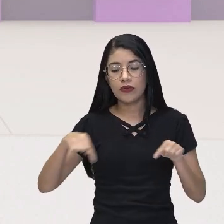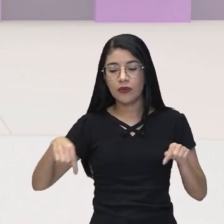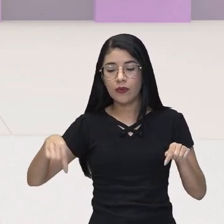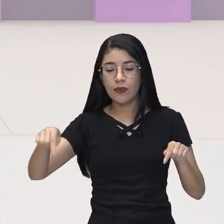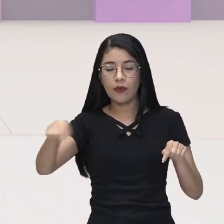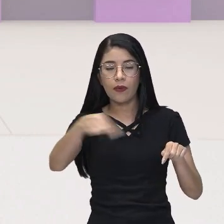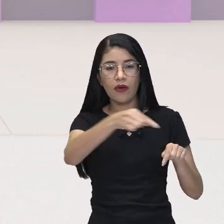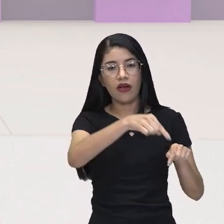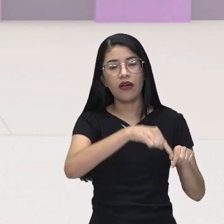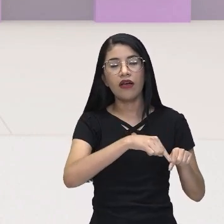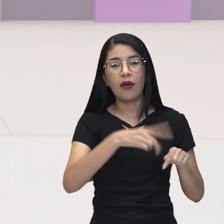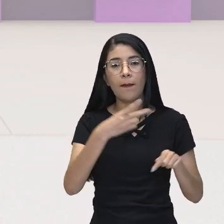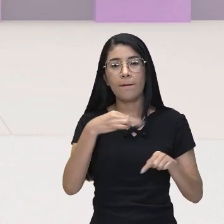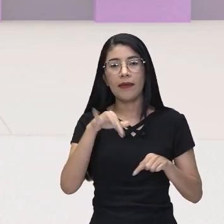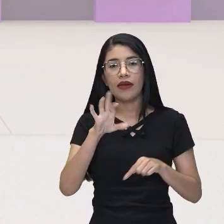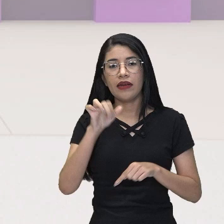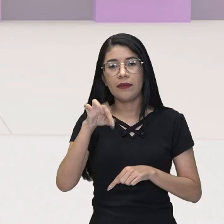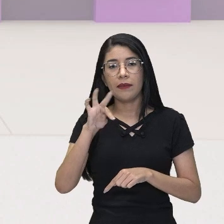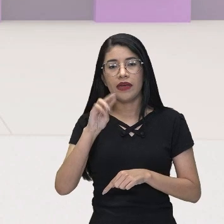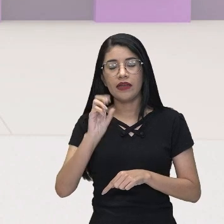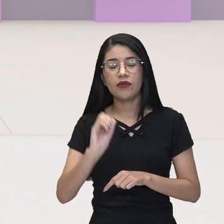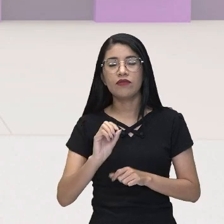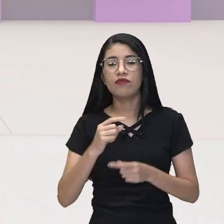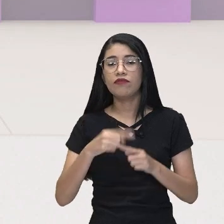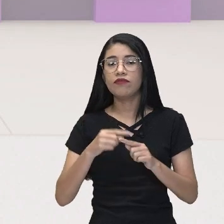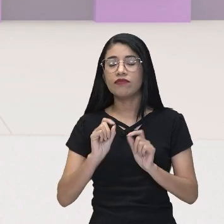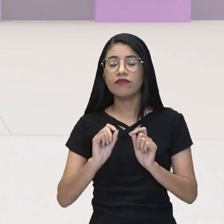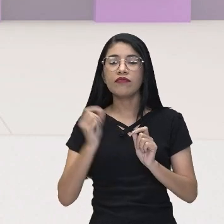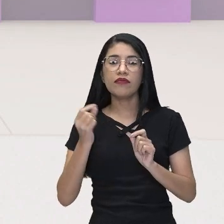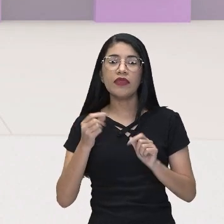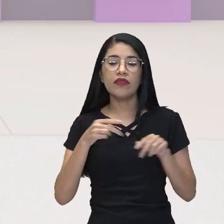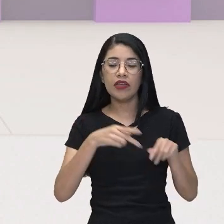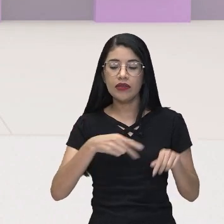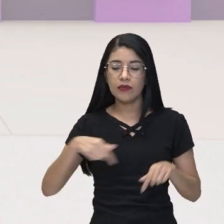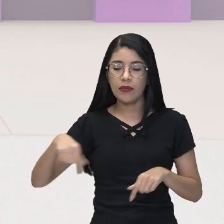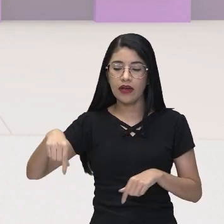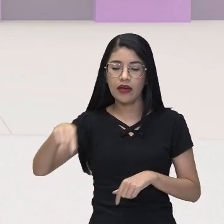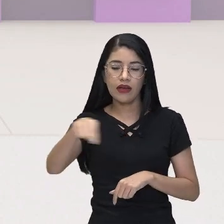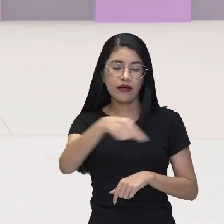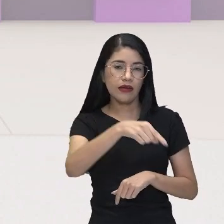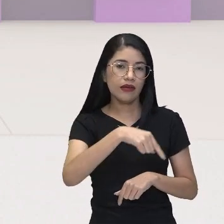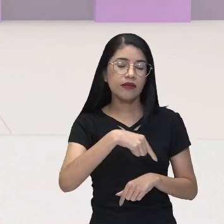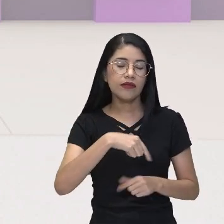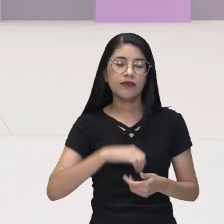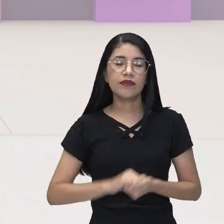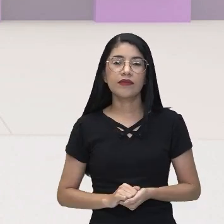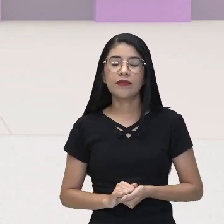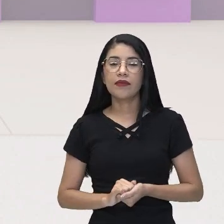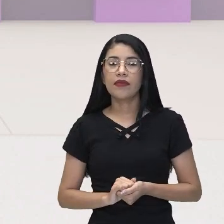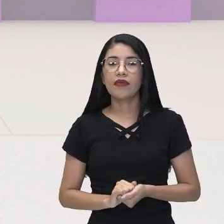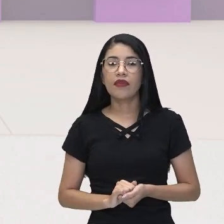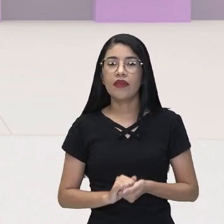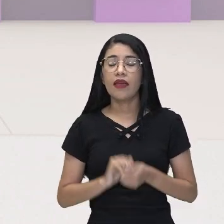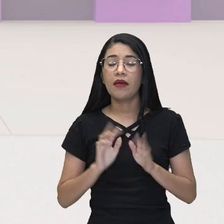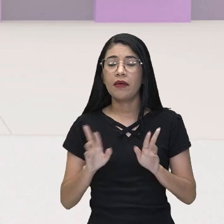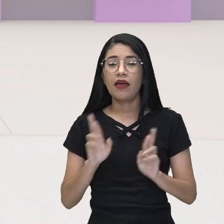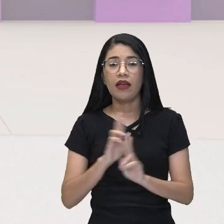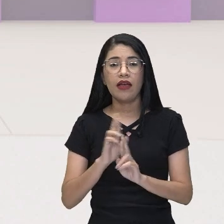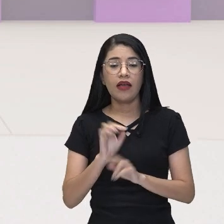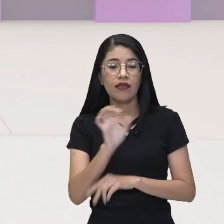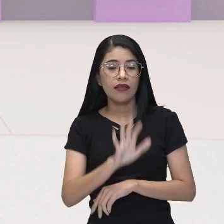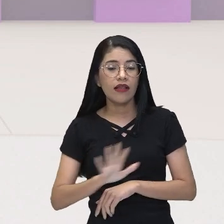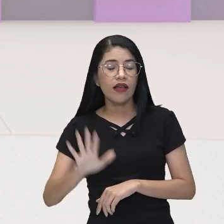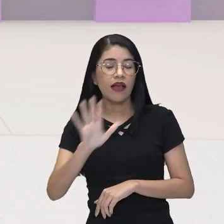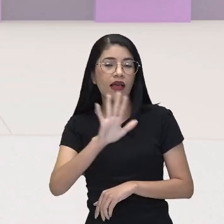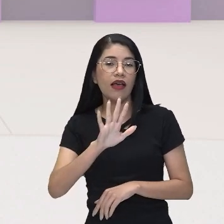perímetro desse quarteirão. Por quê? Porque você fez o contorno dele. Tá legal? Agora, em relação à área. O